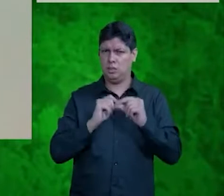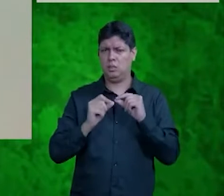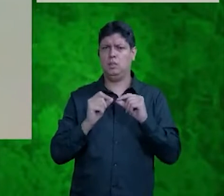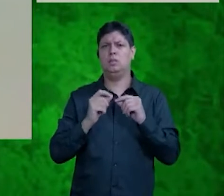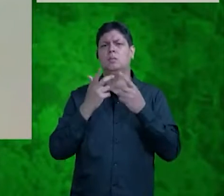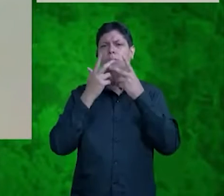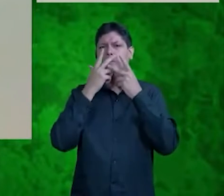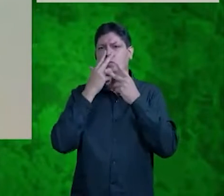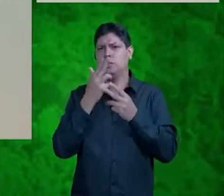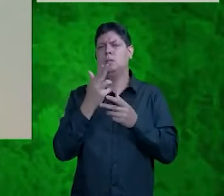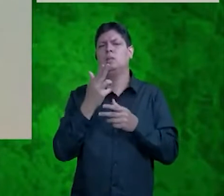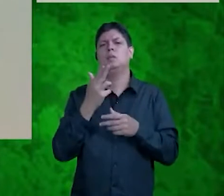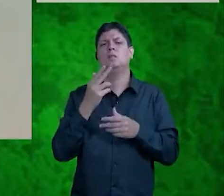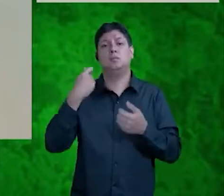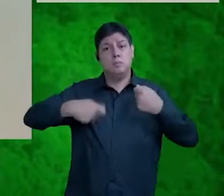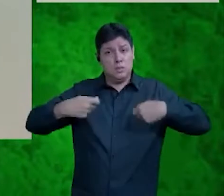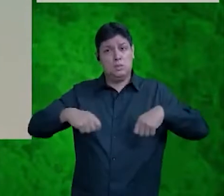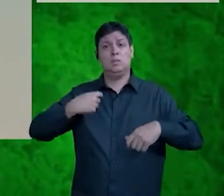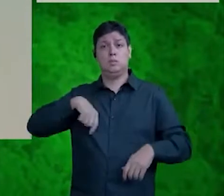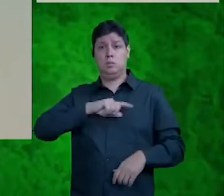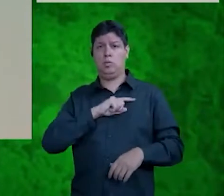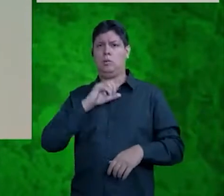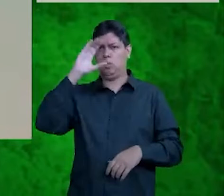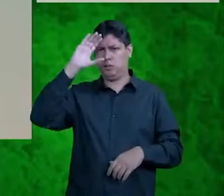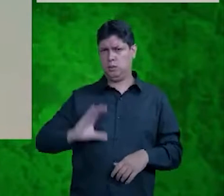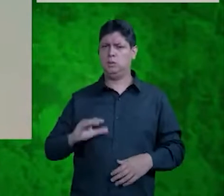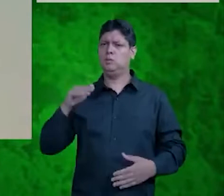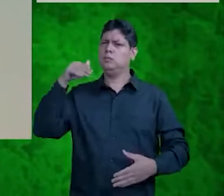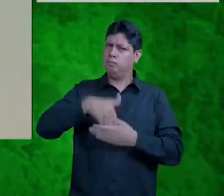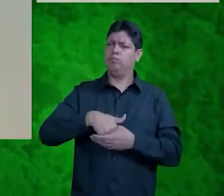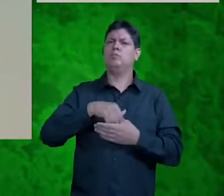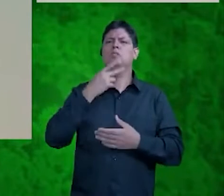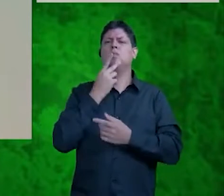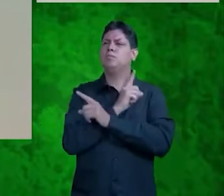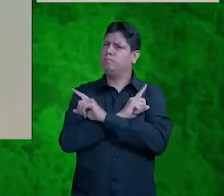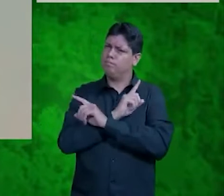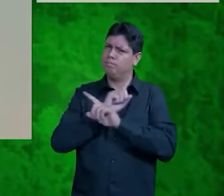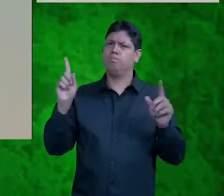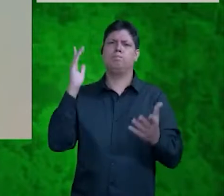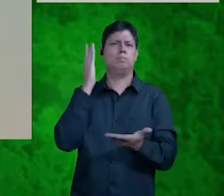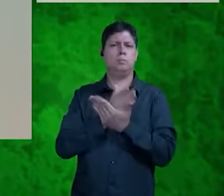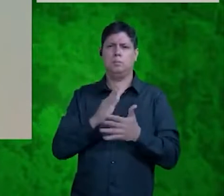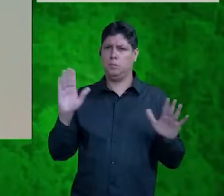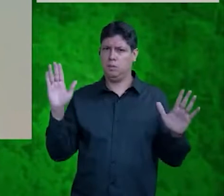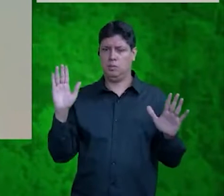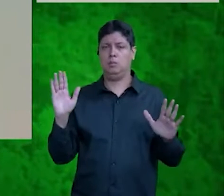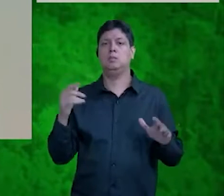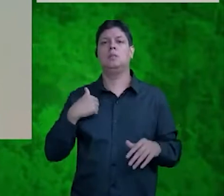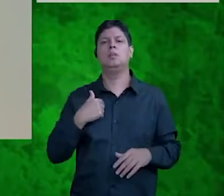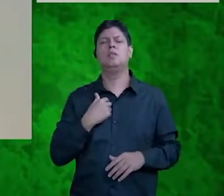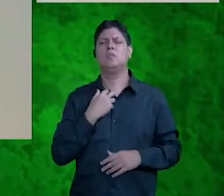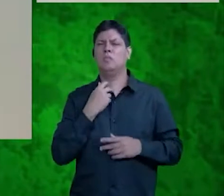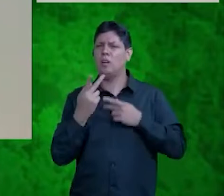nas urnas. Depois, eu vou te dizer, eu estou rouca de tanto falar, Daniel, Fabiano e todos vocês. Eu